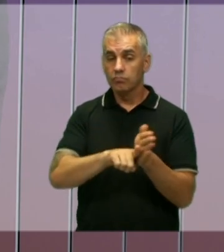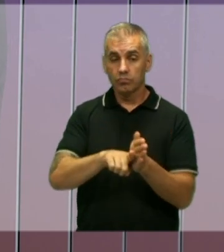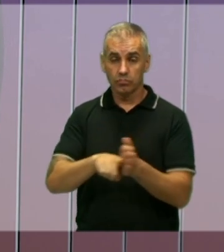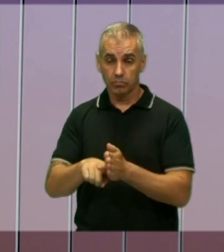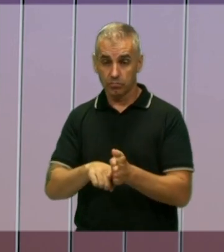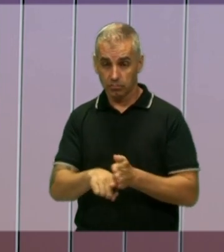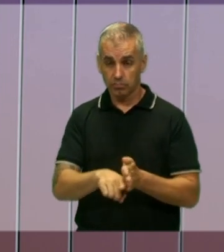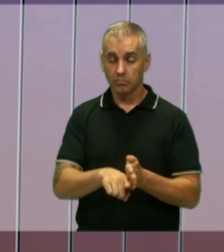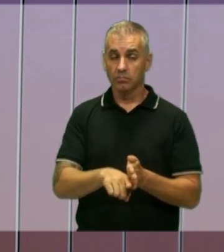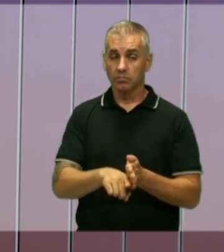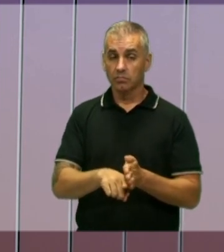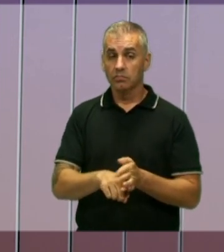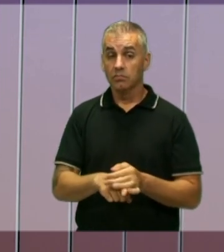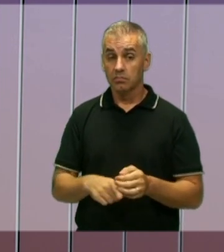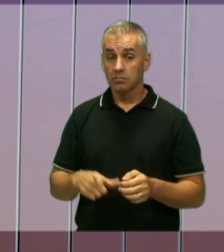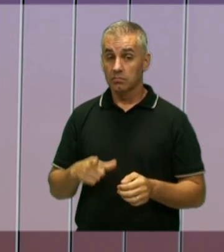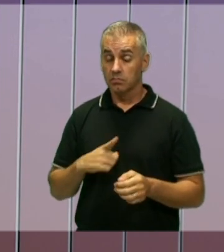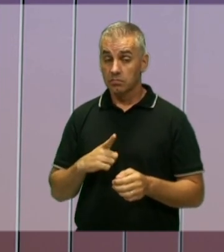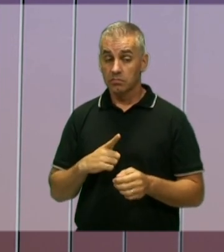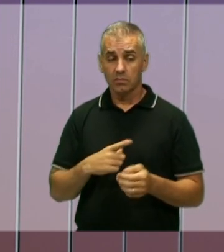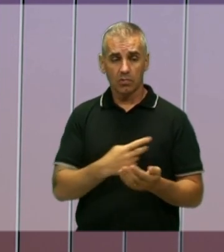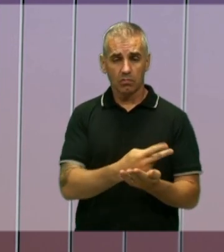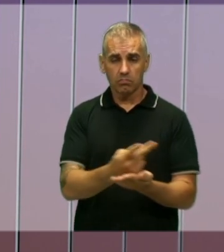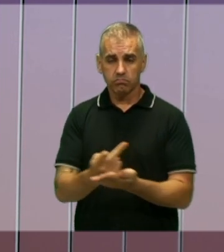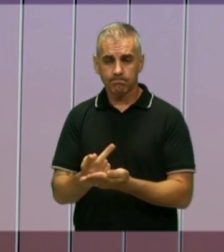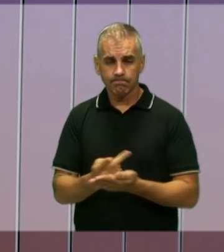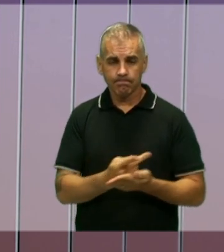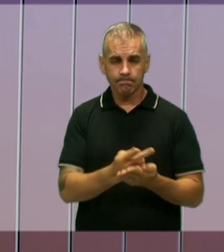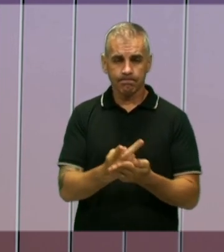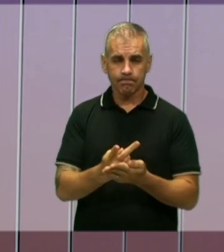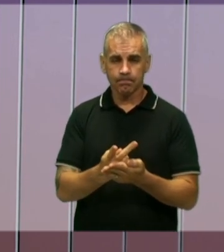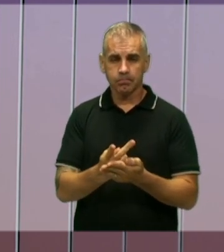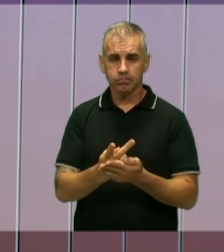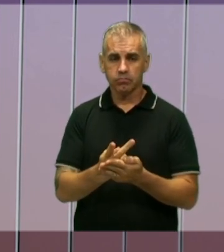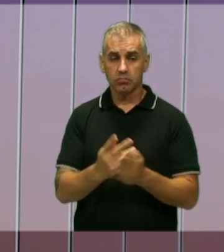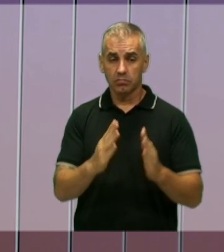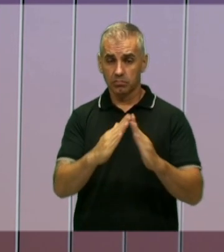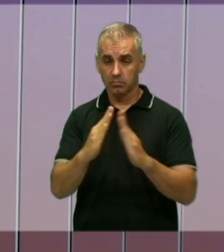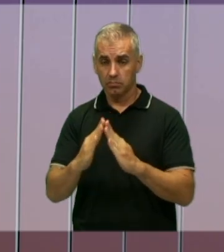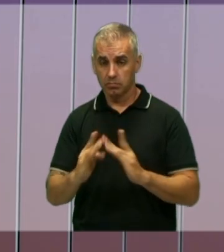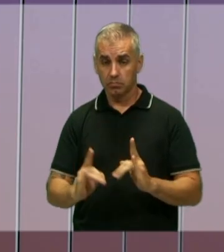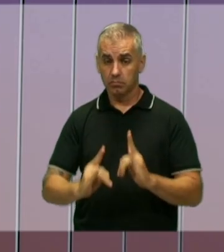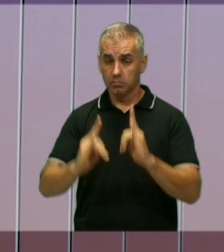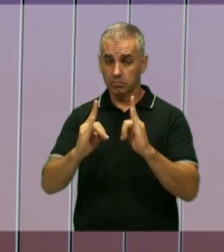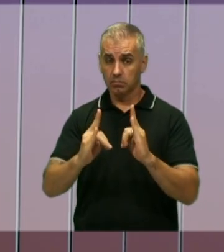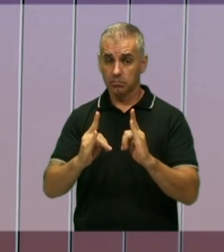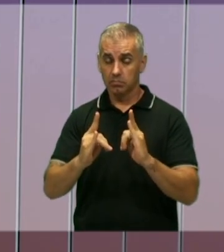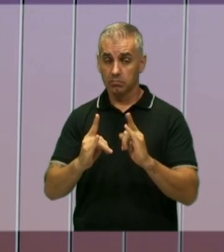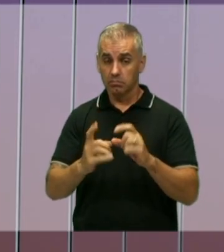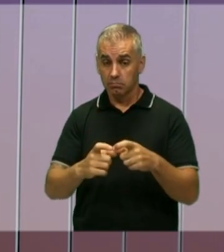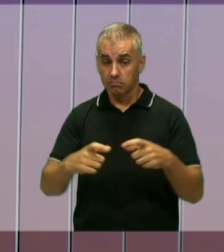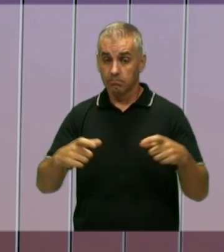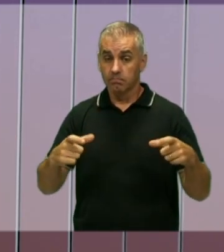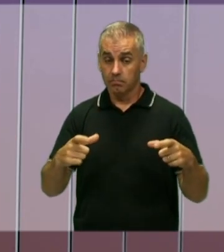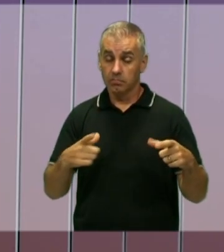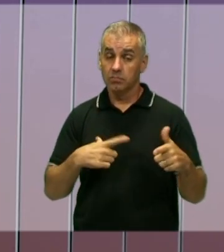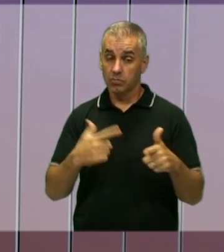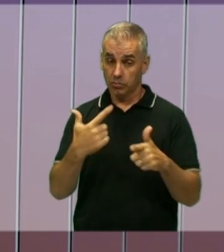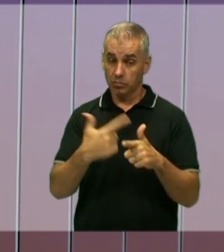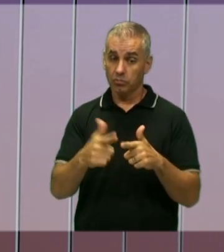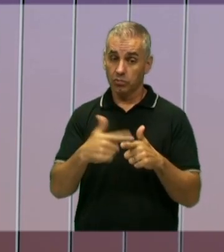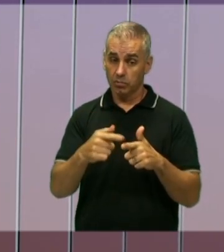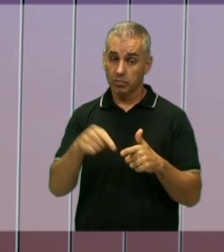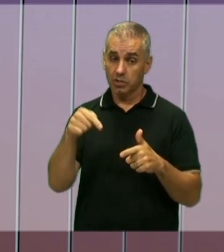Acontece que existe uma exploração imobiliária na nossa região, né? Nós estamos com um problema já instalado que